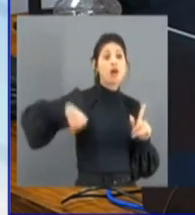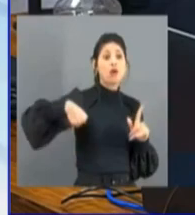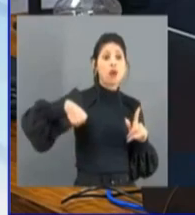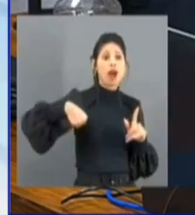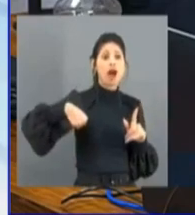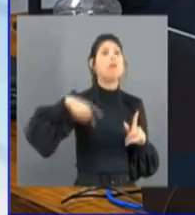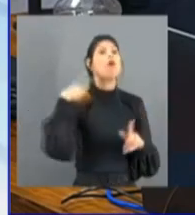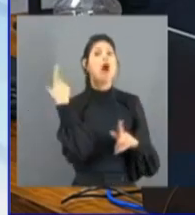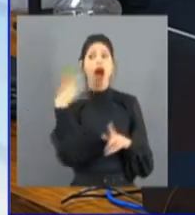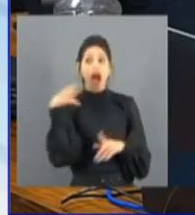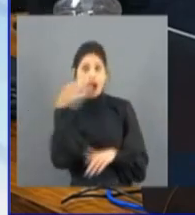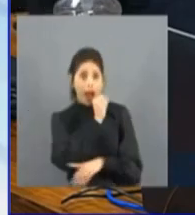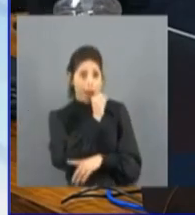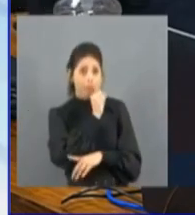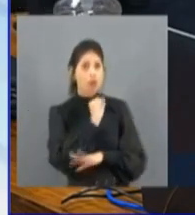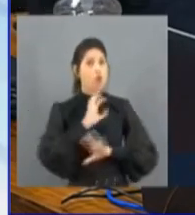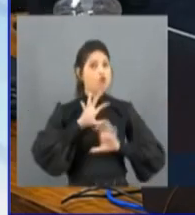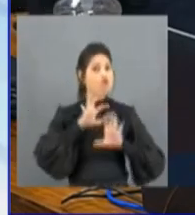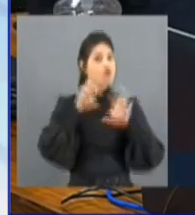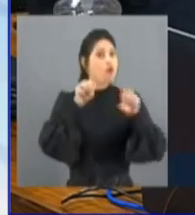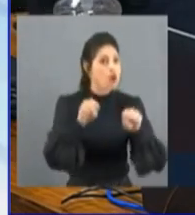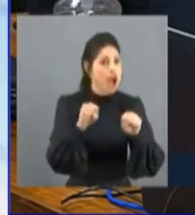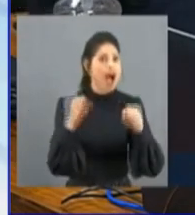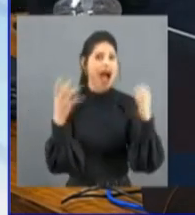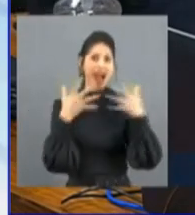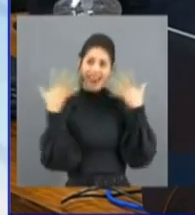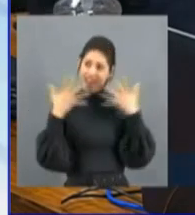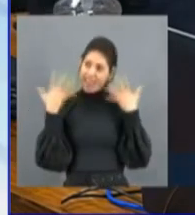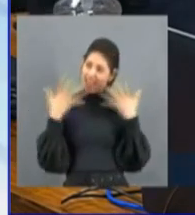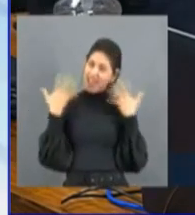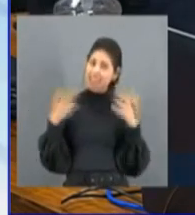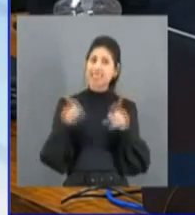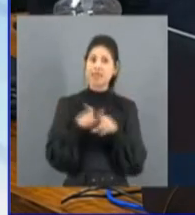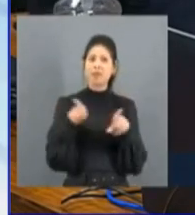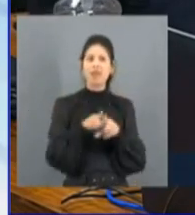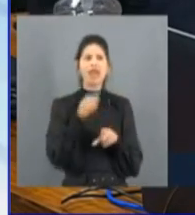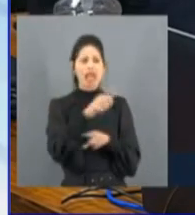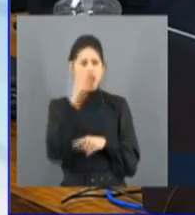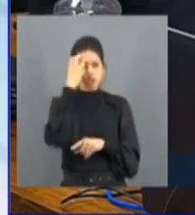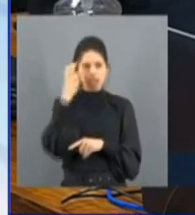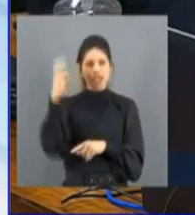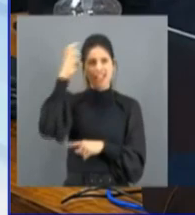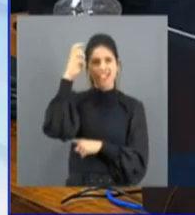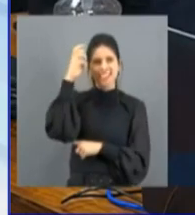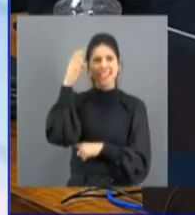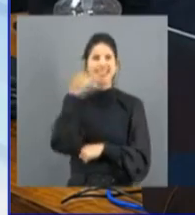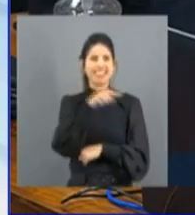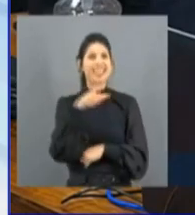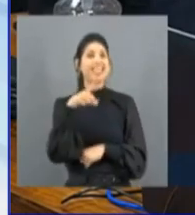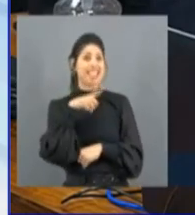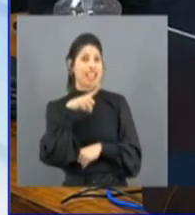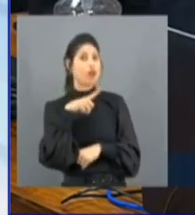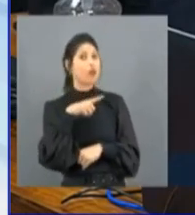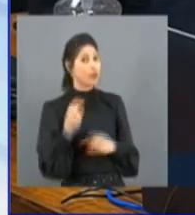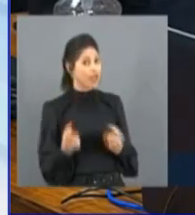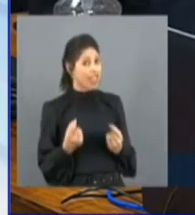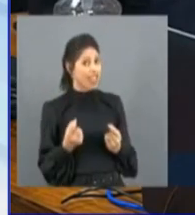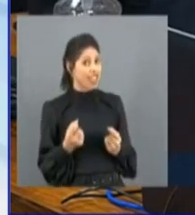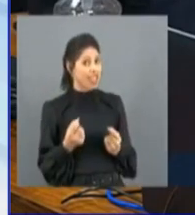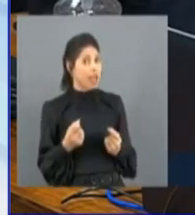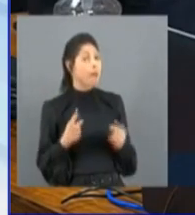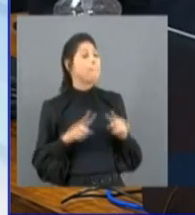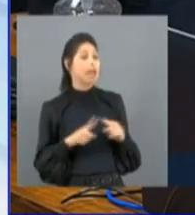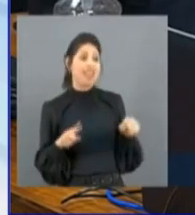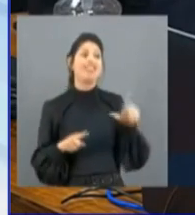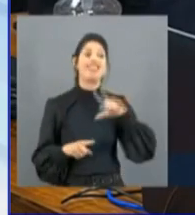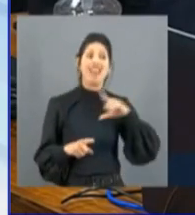você sabe, todos aqui, em nossa audiência, durante a escravidão, uma das, assim, do ponto de